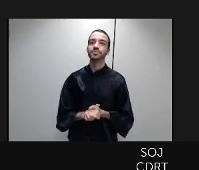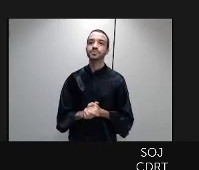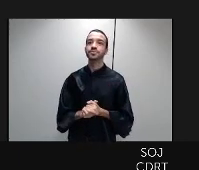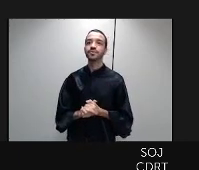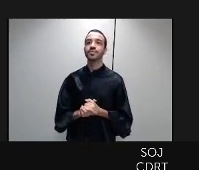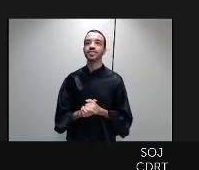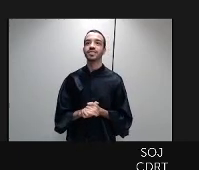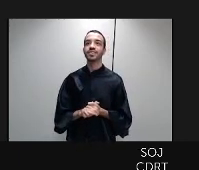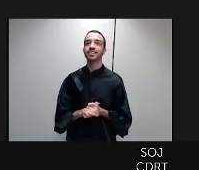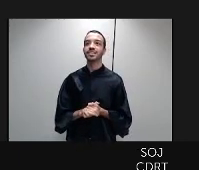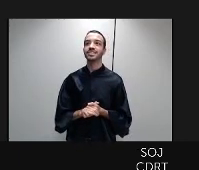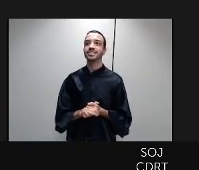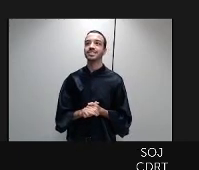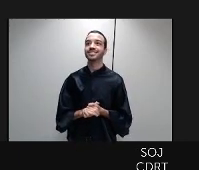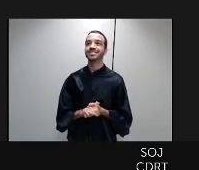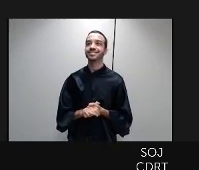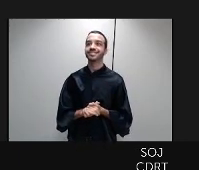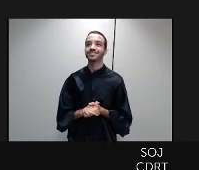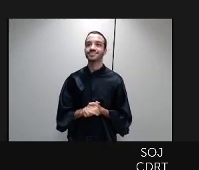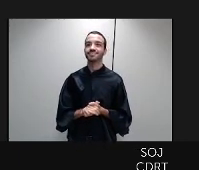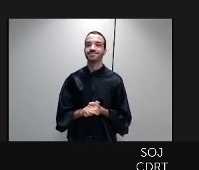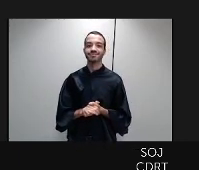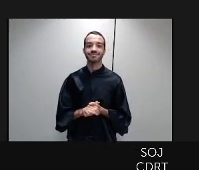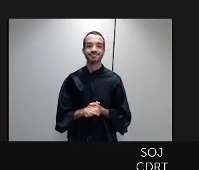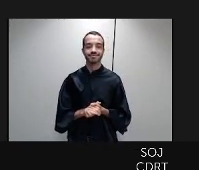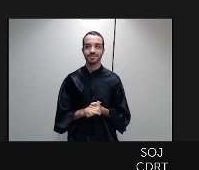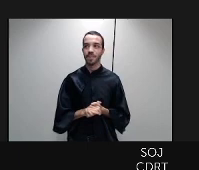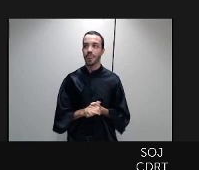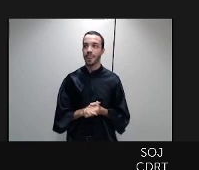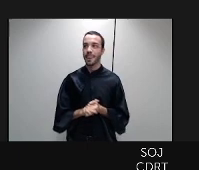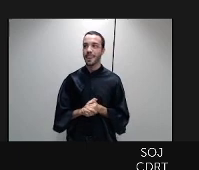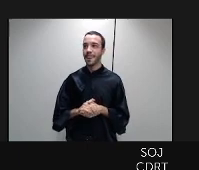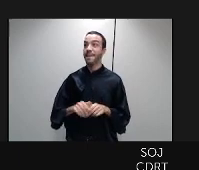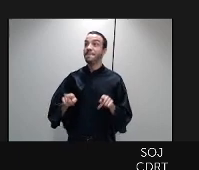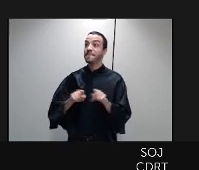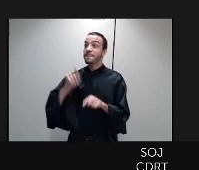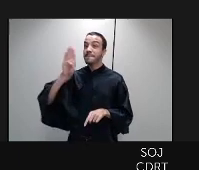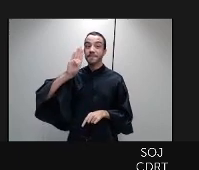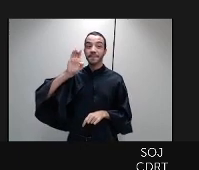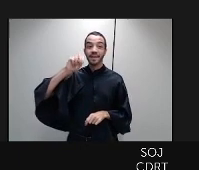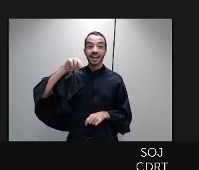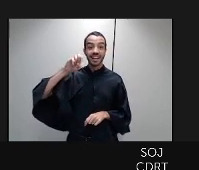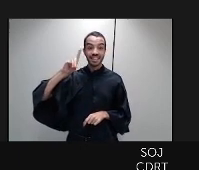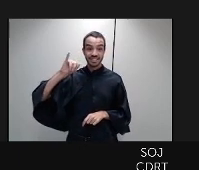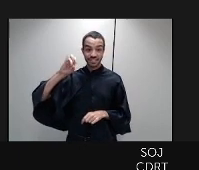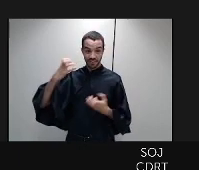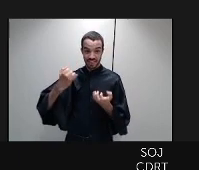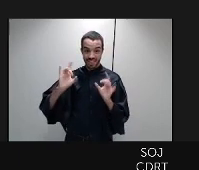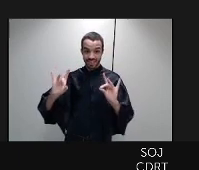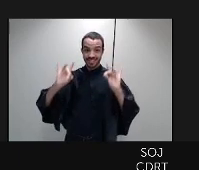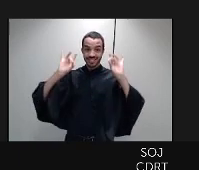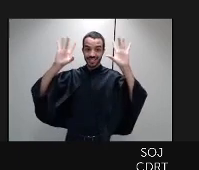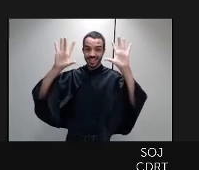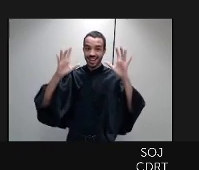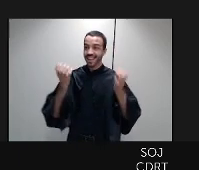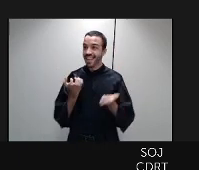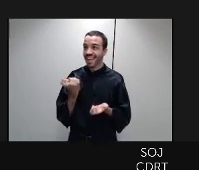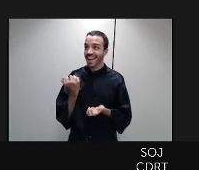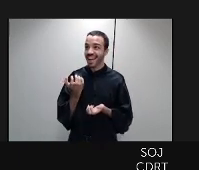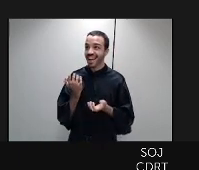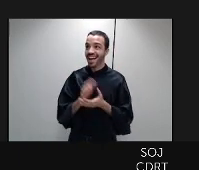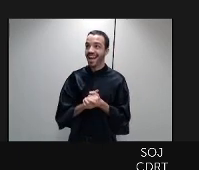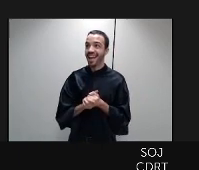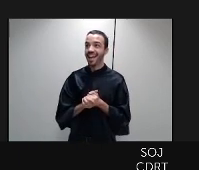me perdoe alguém mais quer parece uma experiência que ela está cá o e destacar só se for escola de